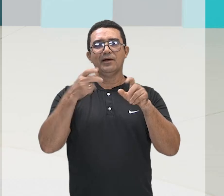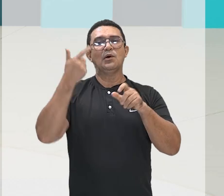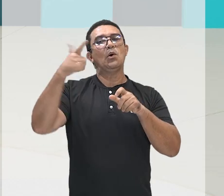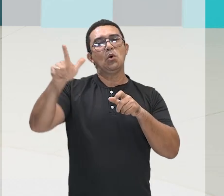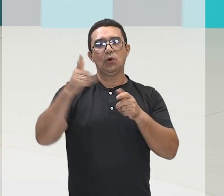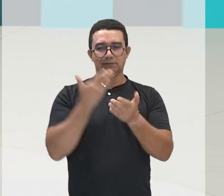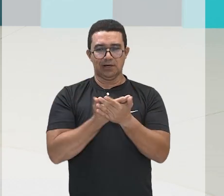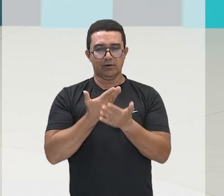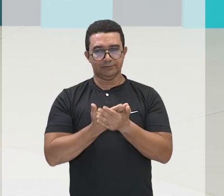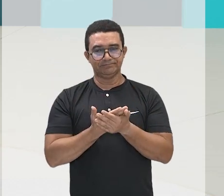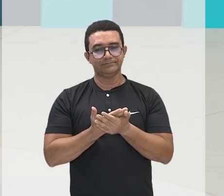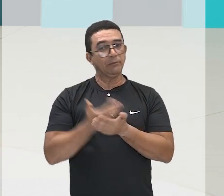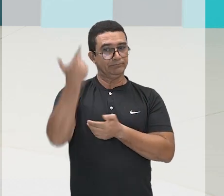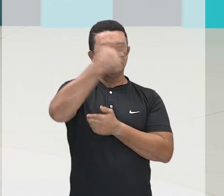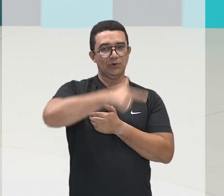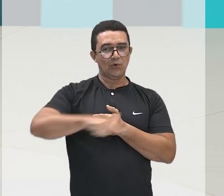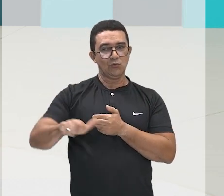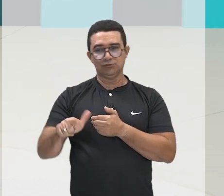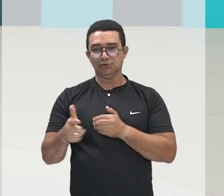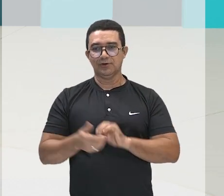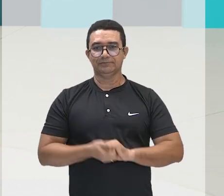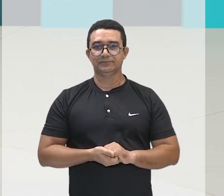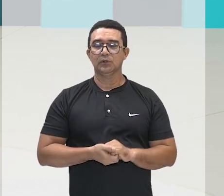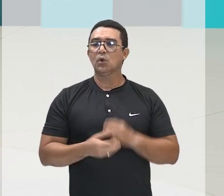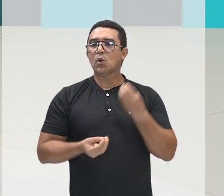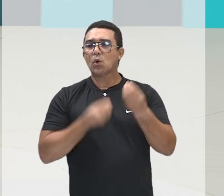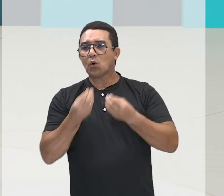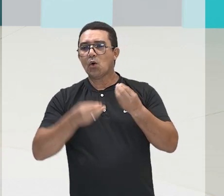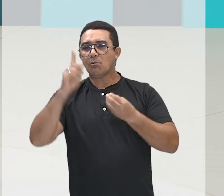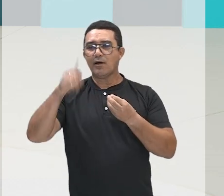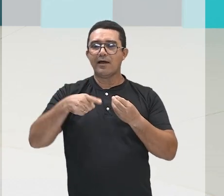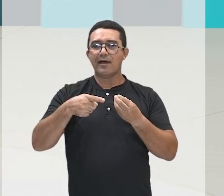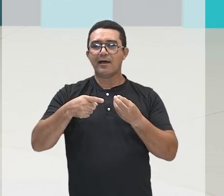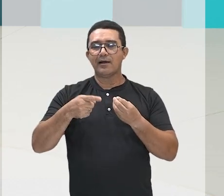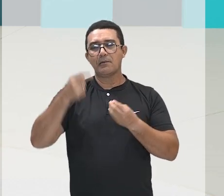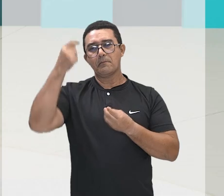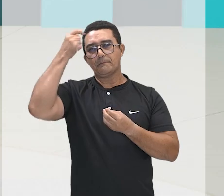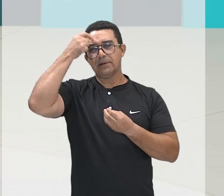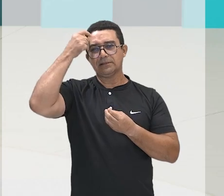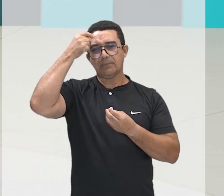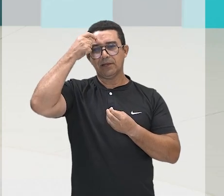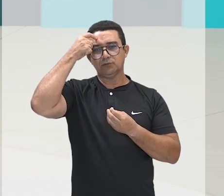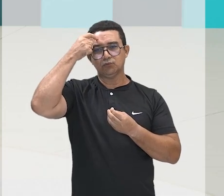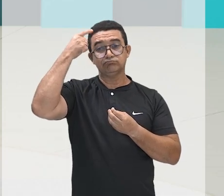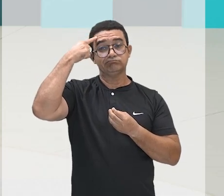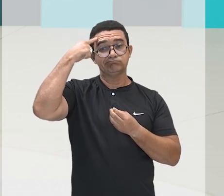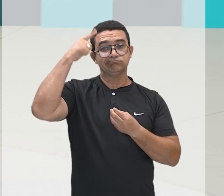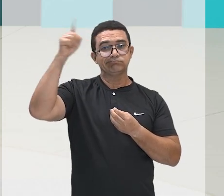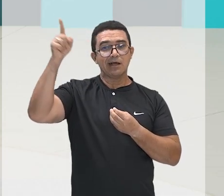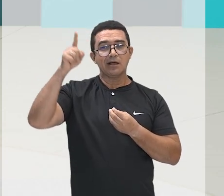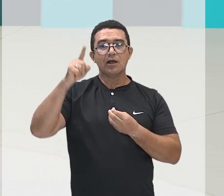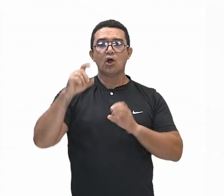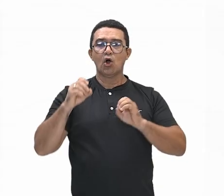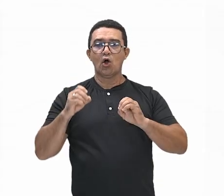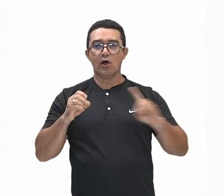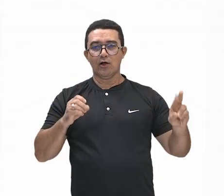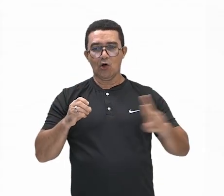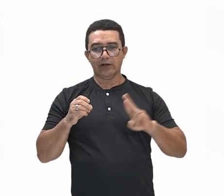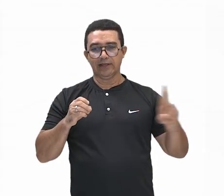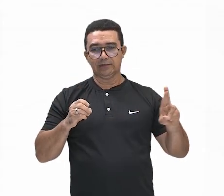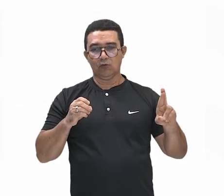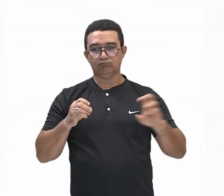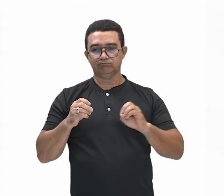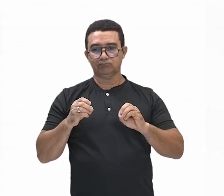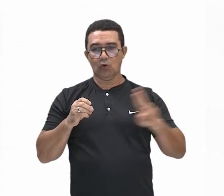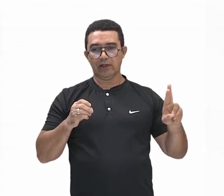aulas também. Vamos prosseguir, vamos ver como que era o pensamento na parte oriental do mundo,